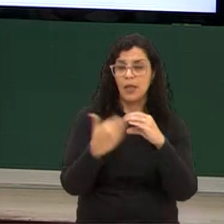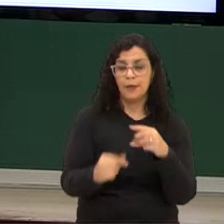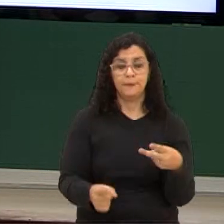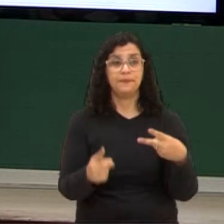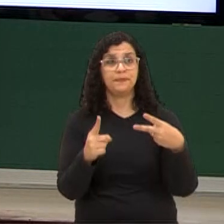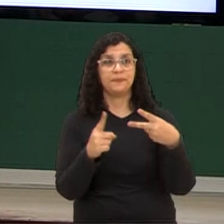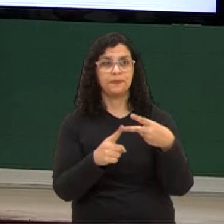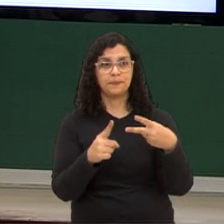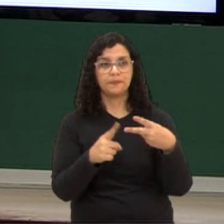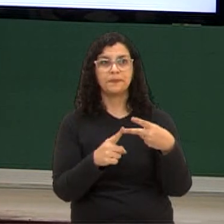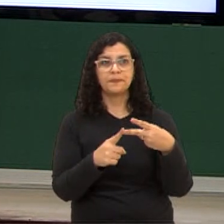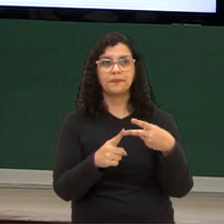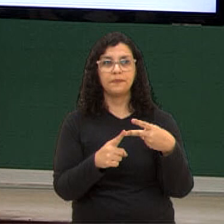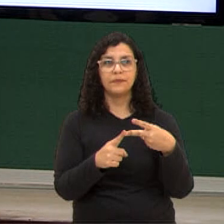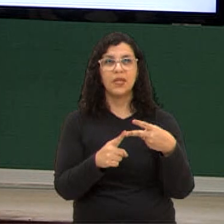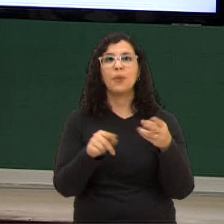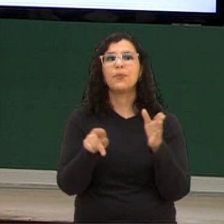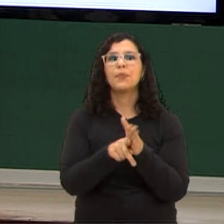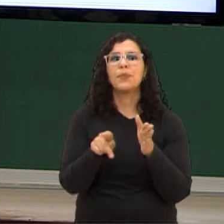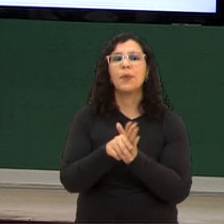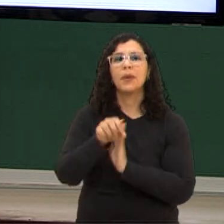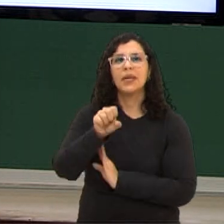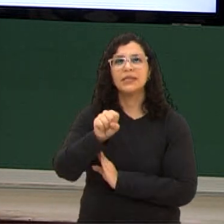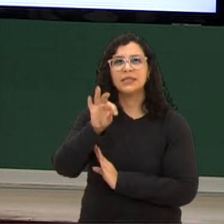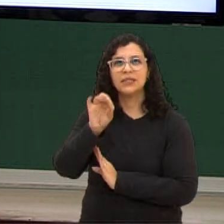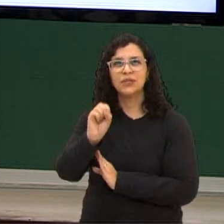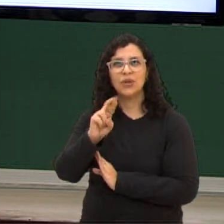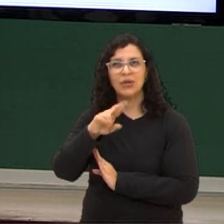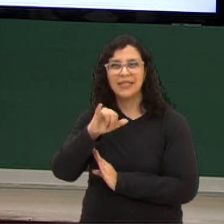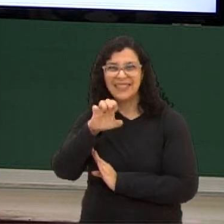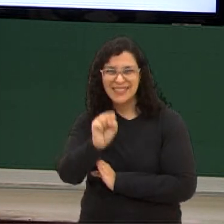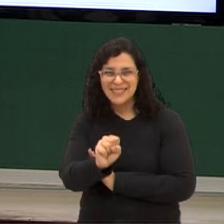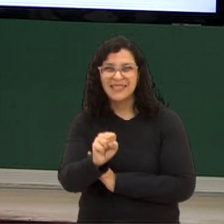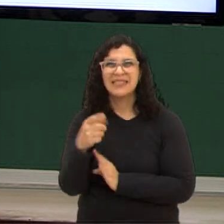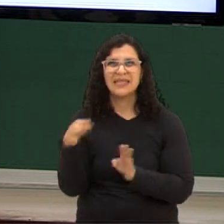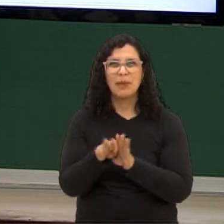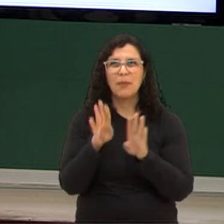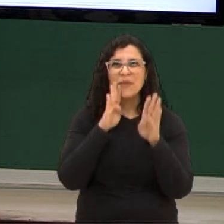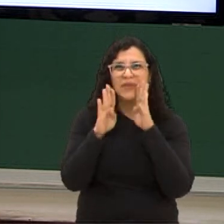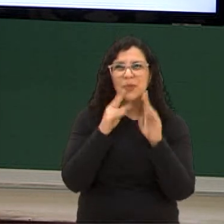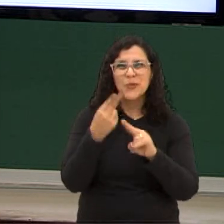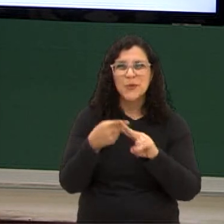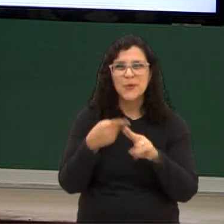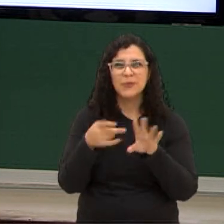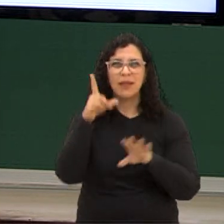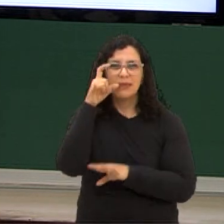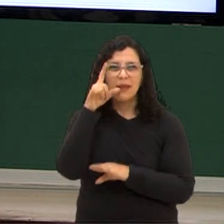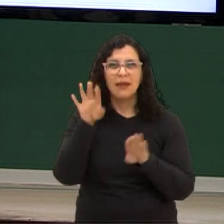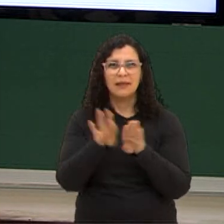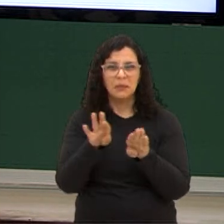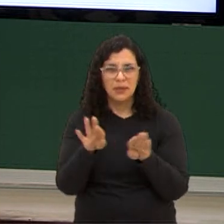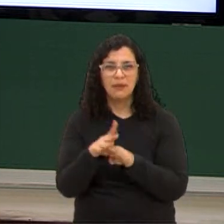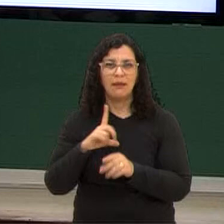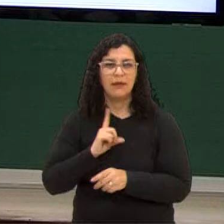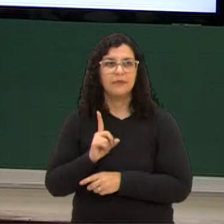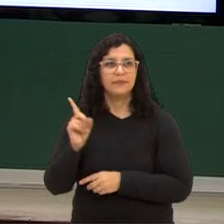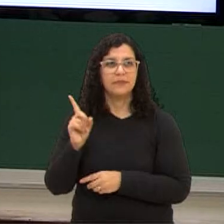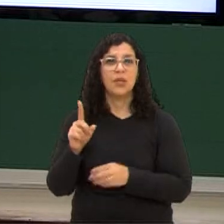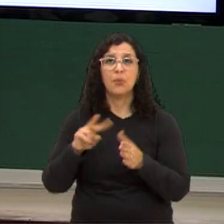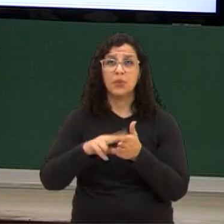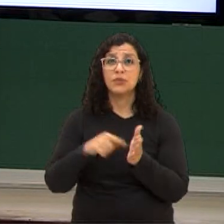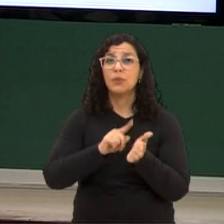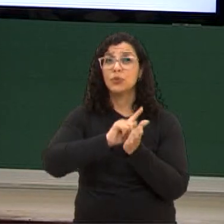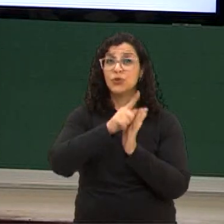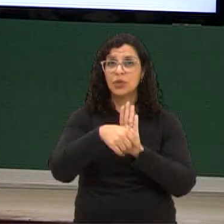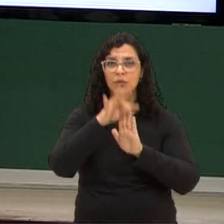né? Os stories que utilizamos nas redes sociais, então no Instagram, no Facebook, é um tipo